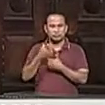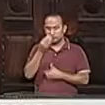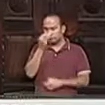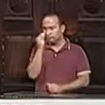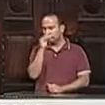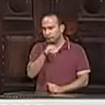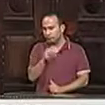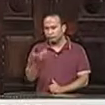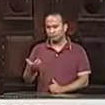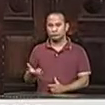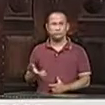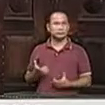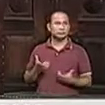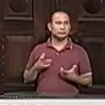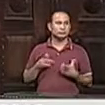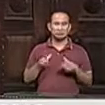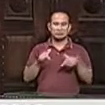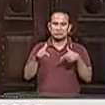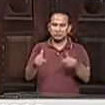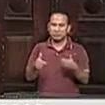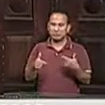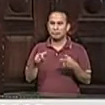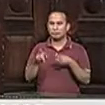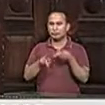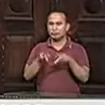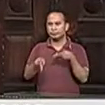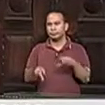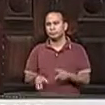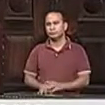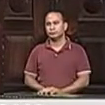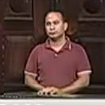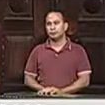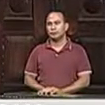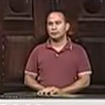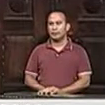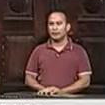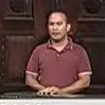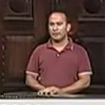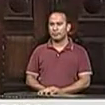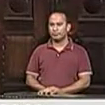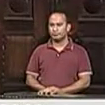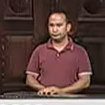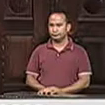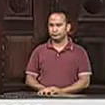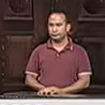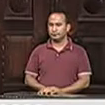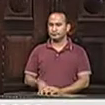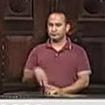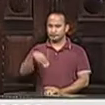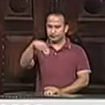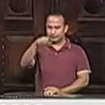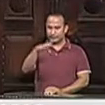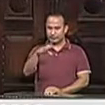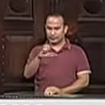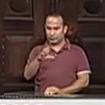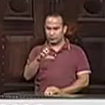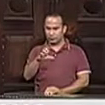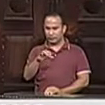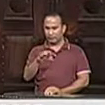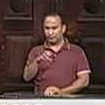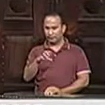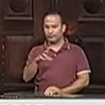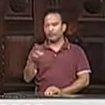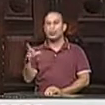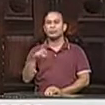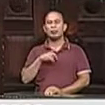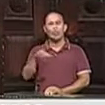descaso e do distrato com a população. Prefeito Marcelo Crivella, deixe de oportunismo e dê uma